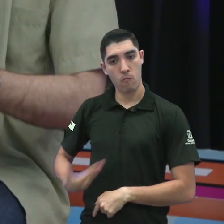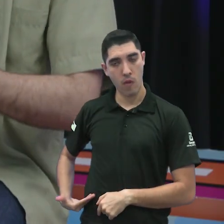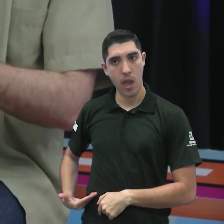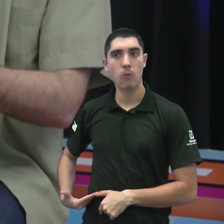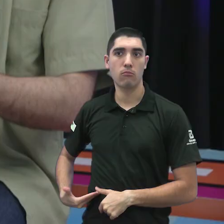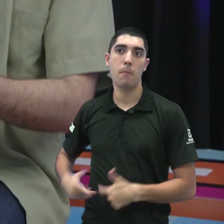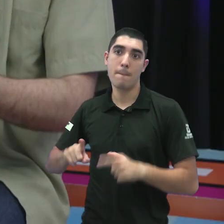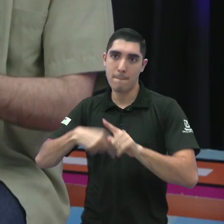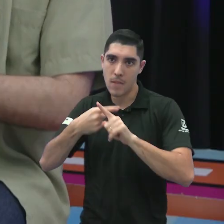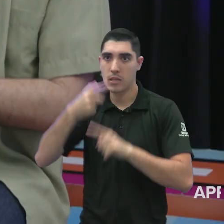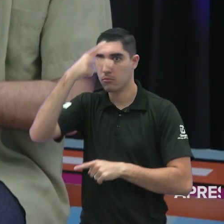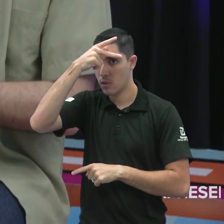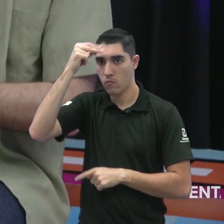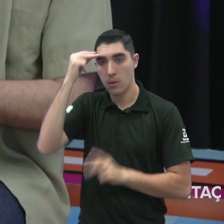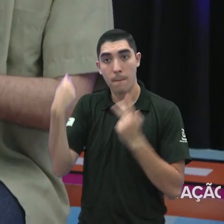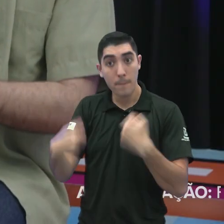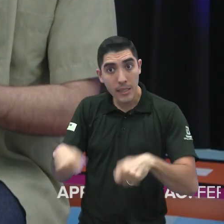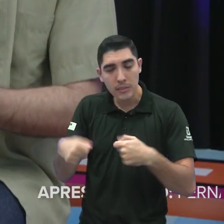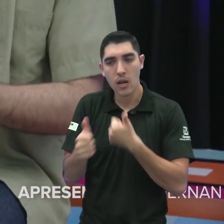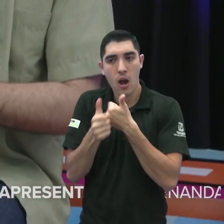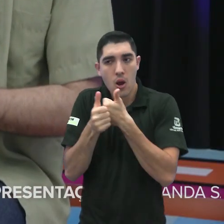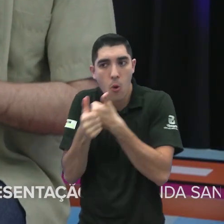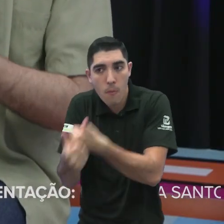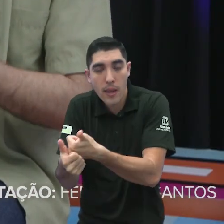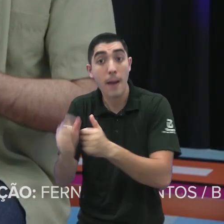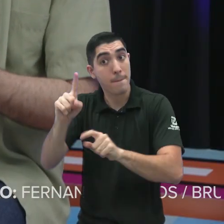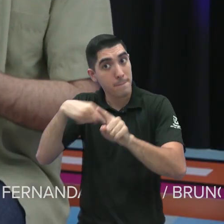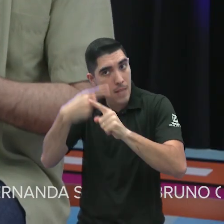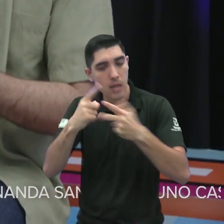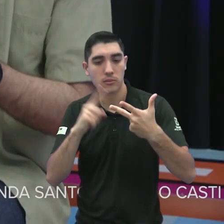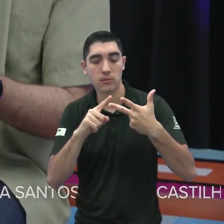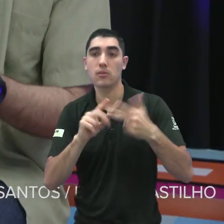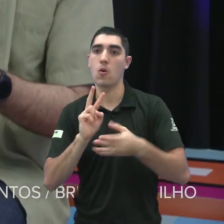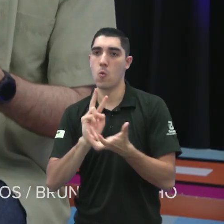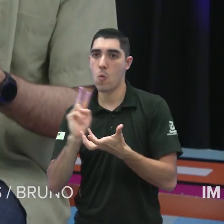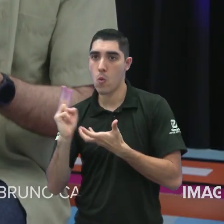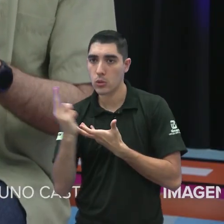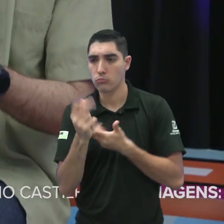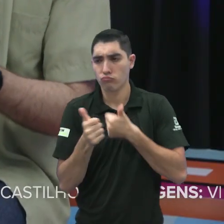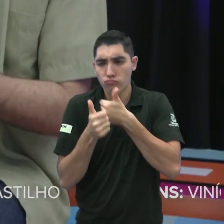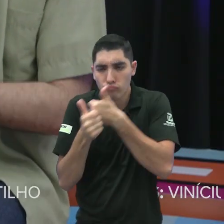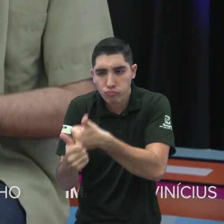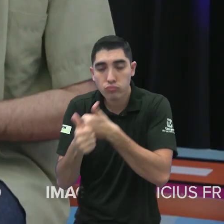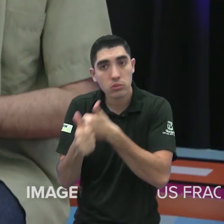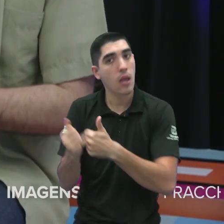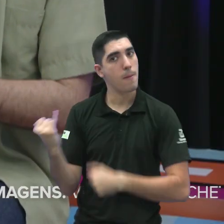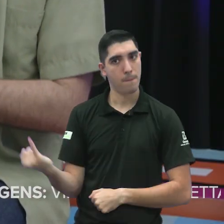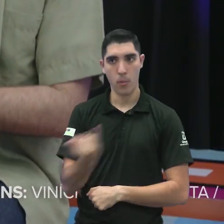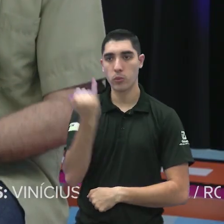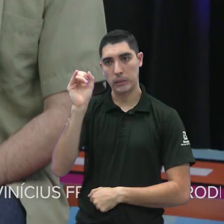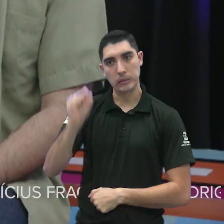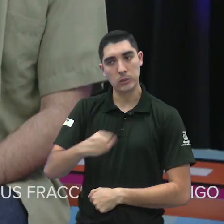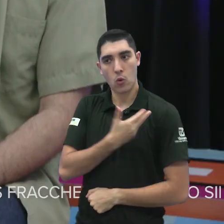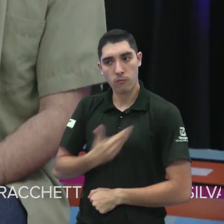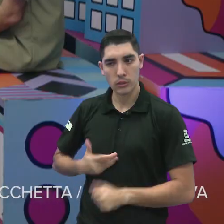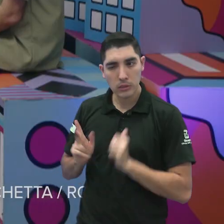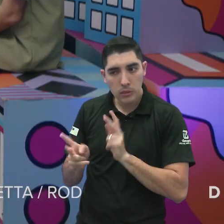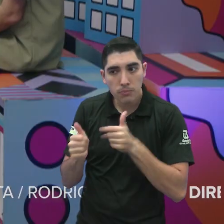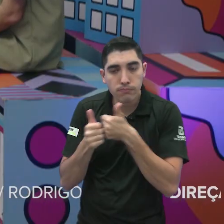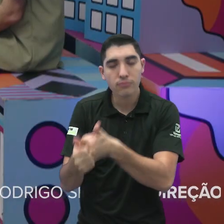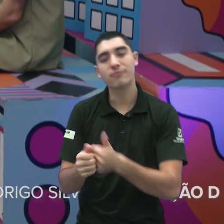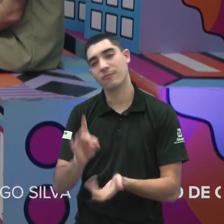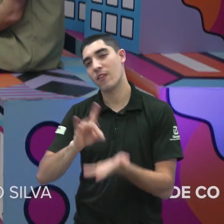município, precisa acompanhar de perto, né, com o Conselho Tutelar, então é importante também ter esse acompanhamento do poder público nesses casos.